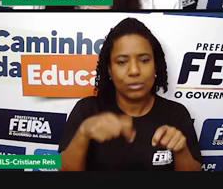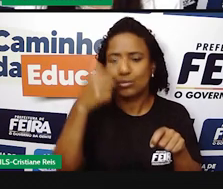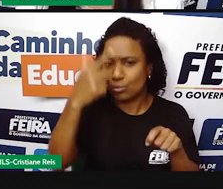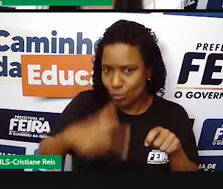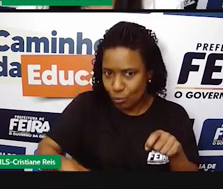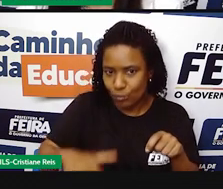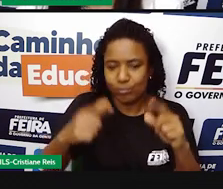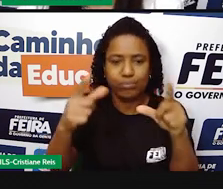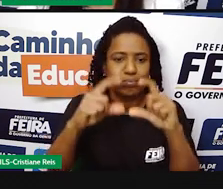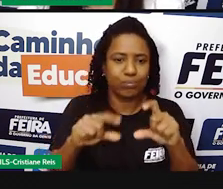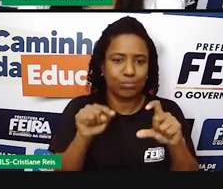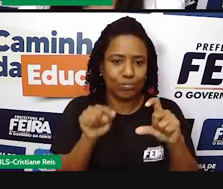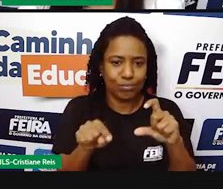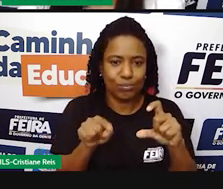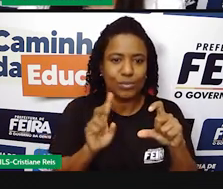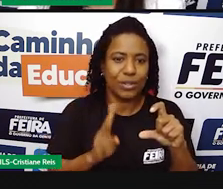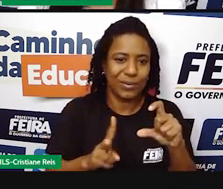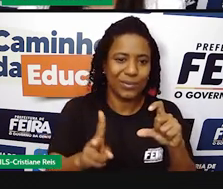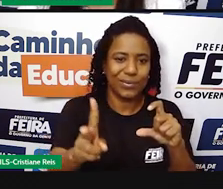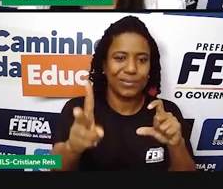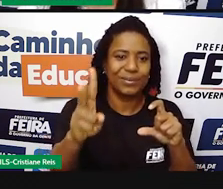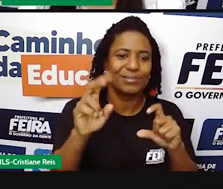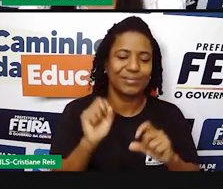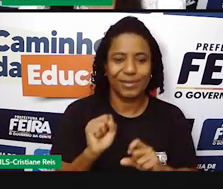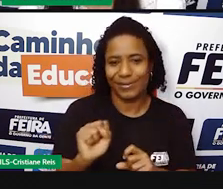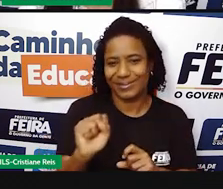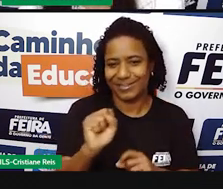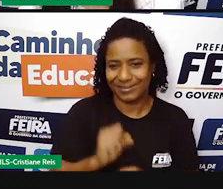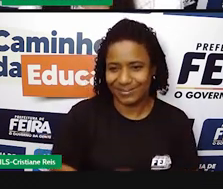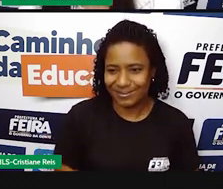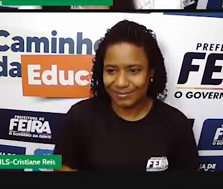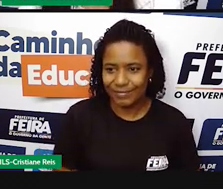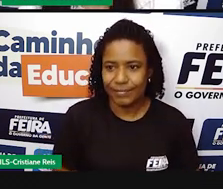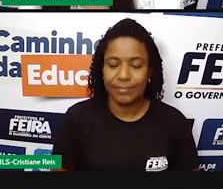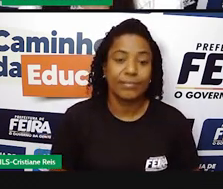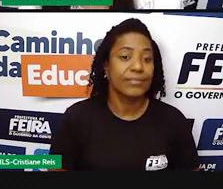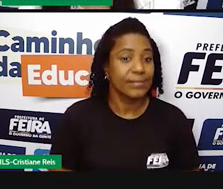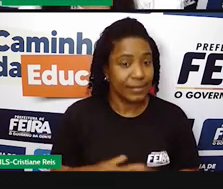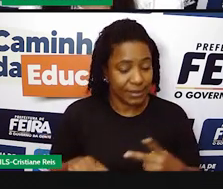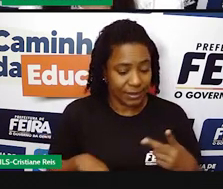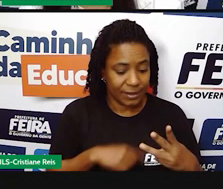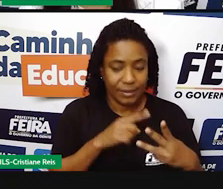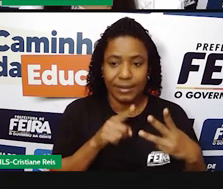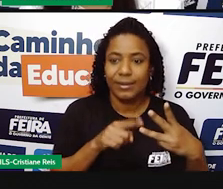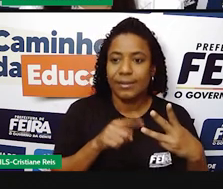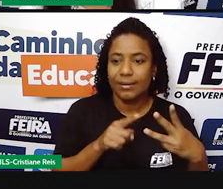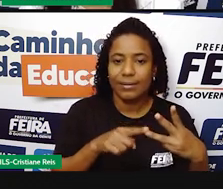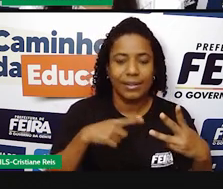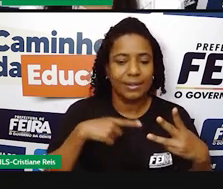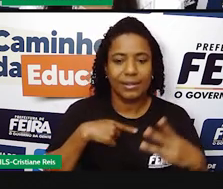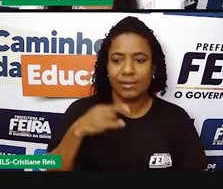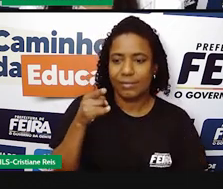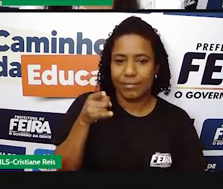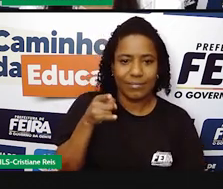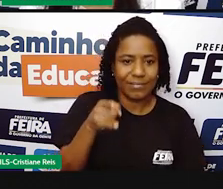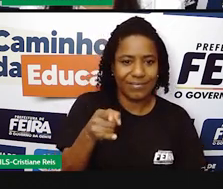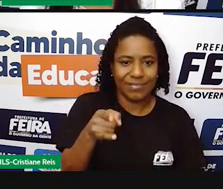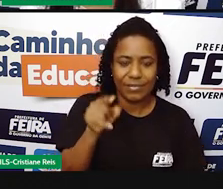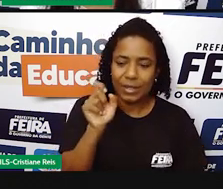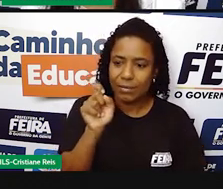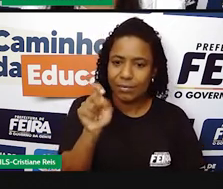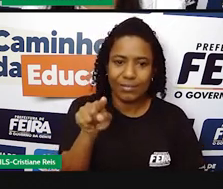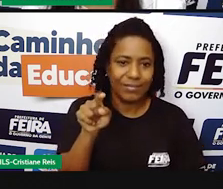texto inteiro. E aí nós temos também a utilização dos dois pontos, que serve para introduzir